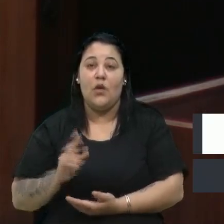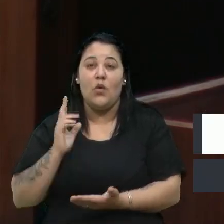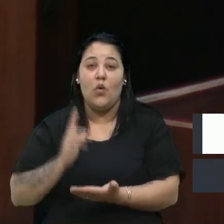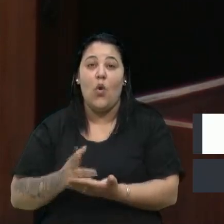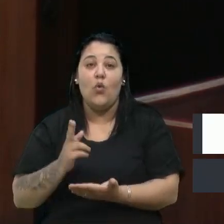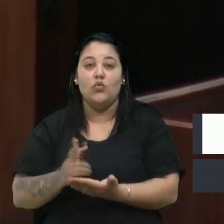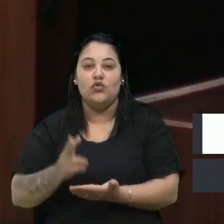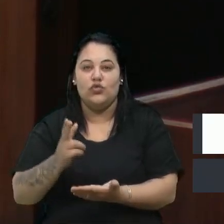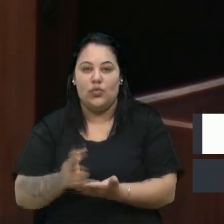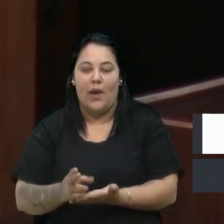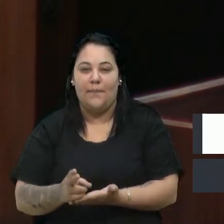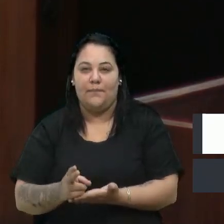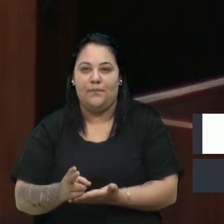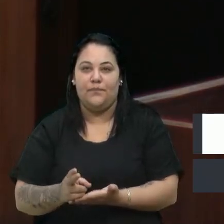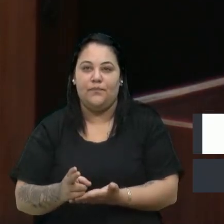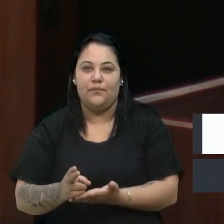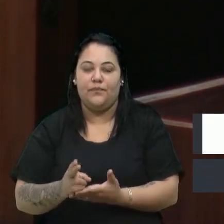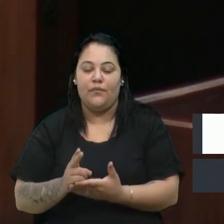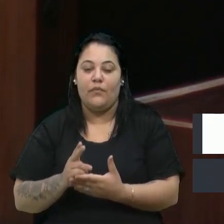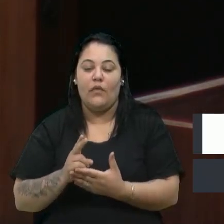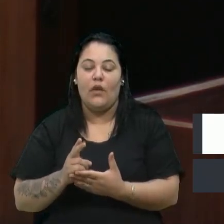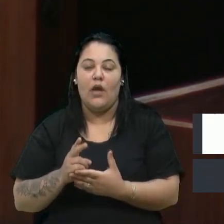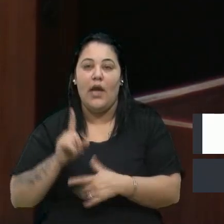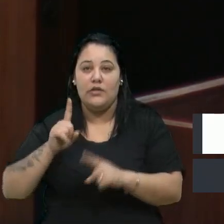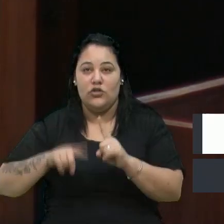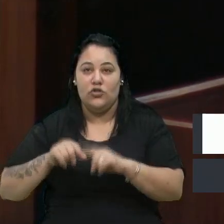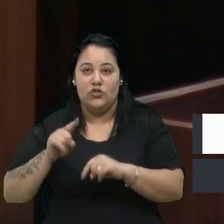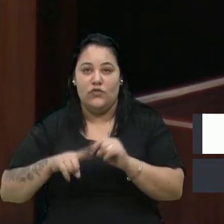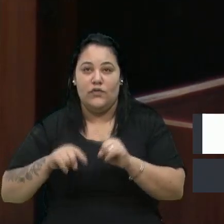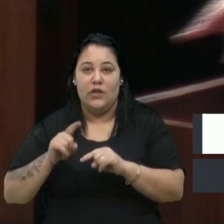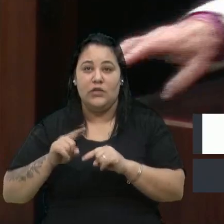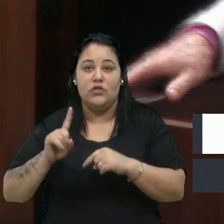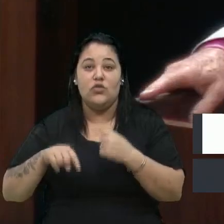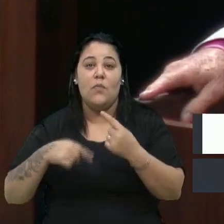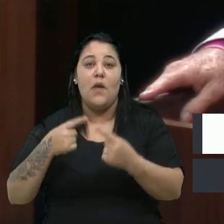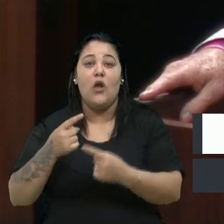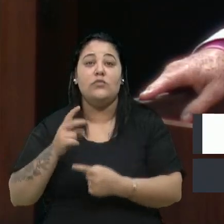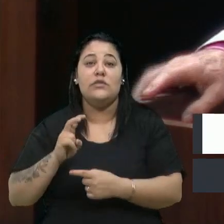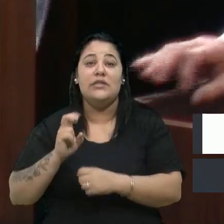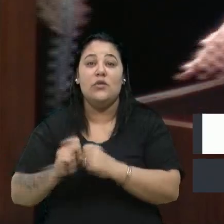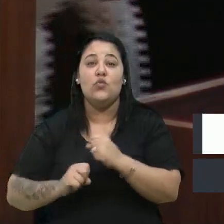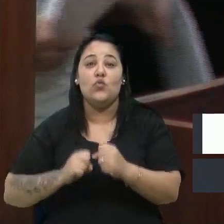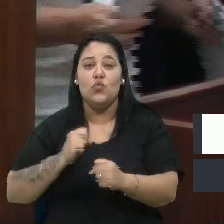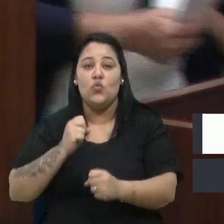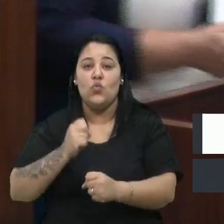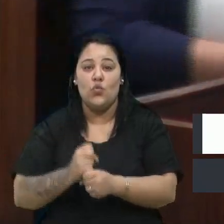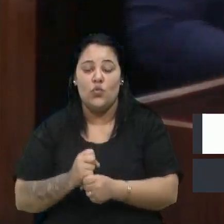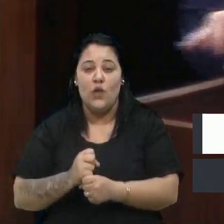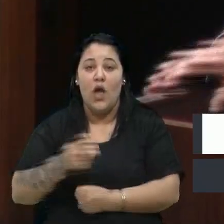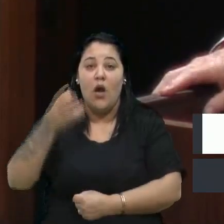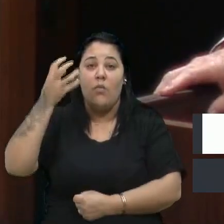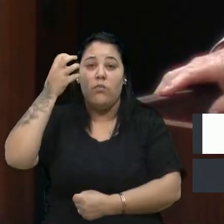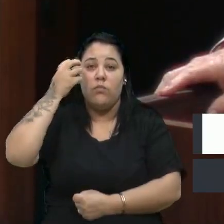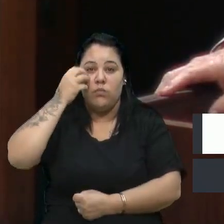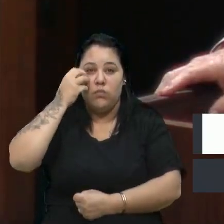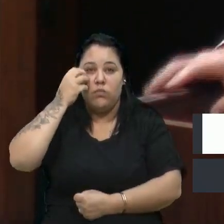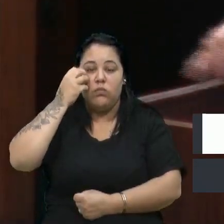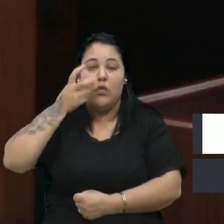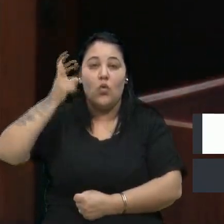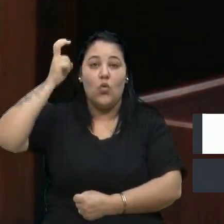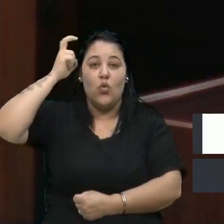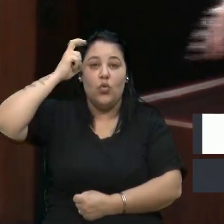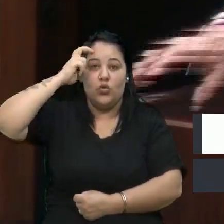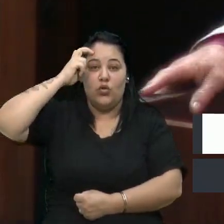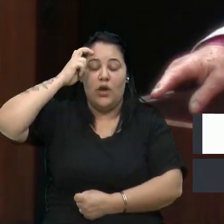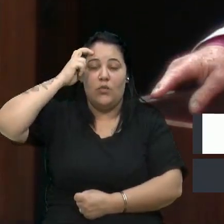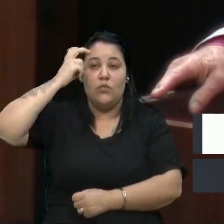continuar com suas atividades nos próximos 5 anos. É um patrimônio cultural, um